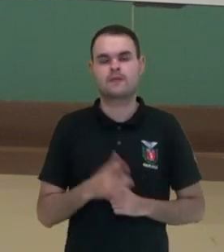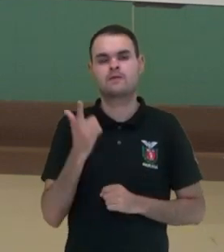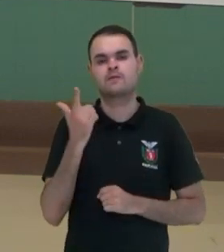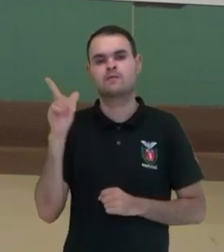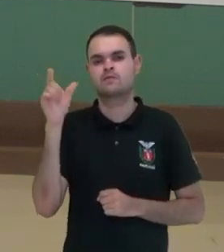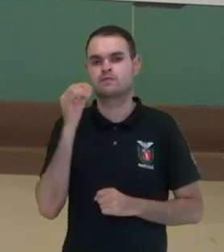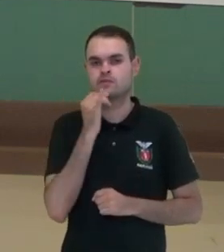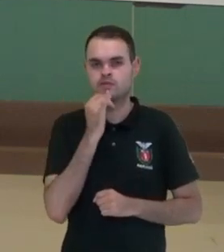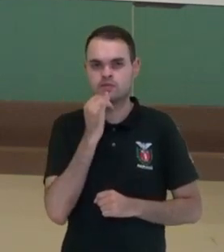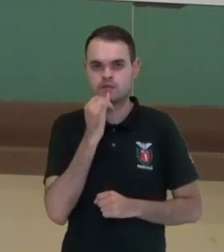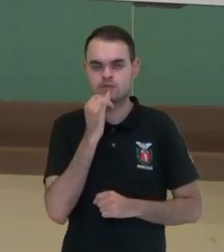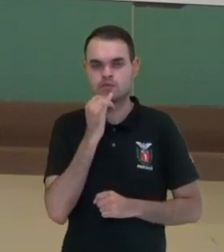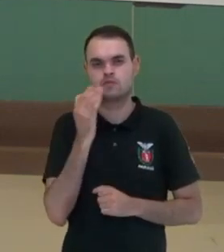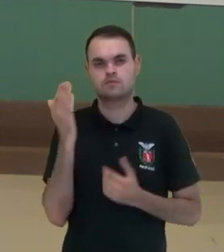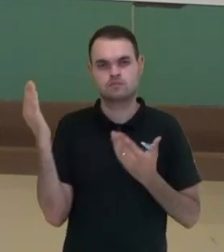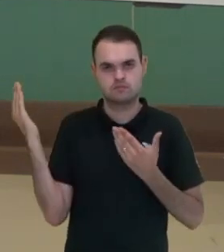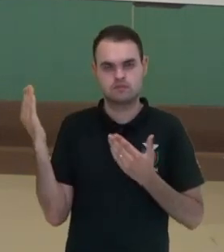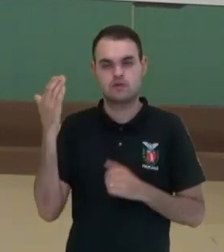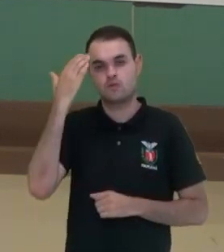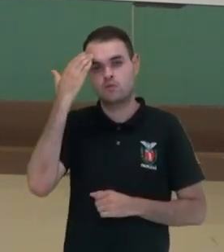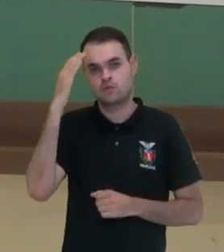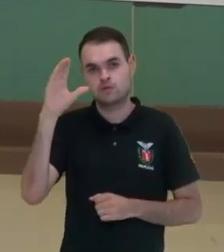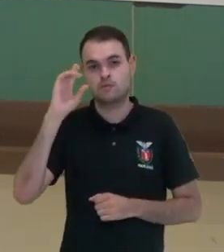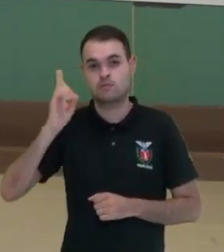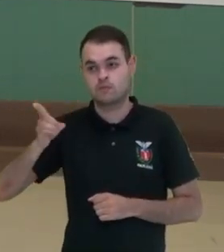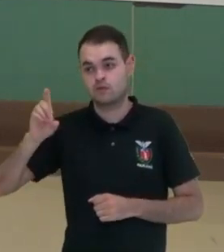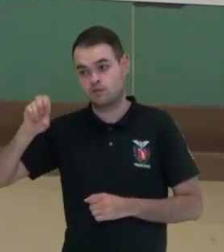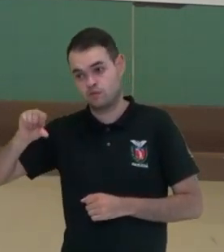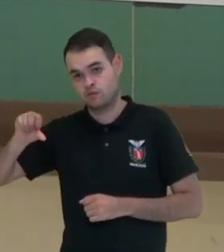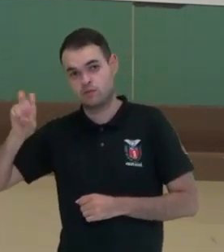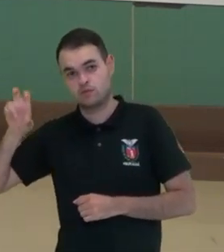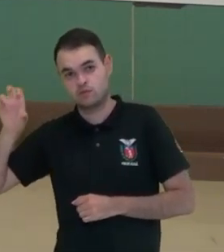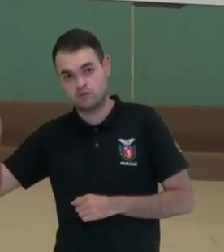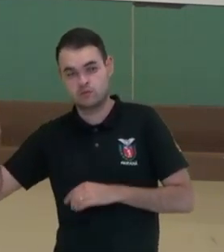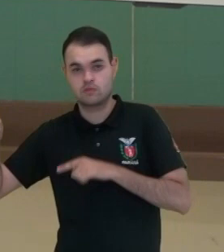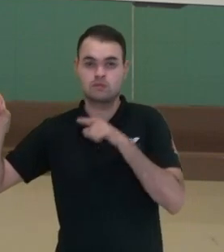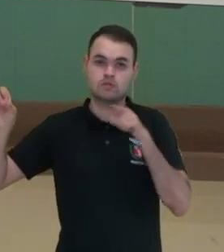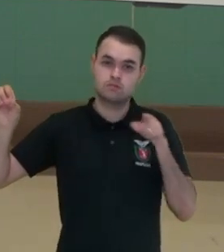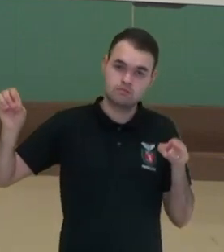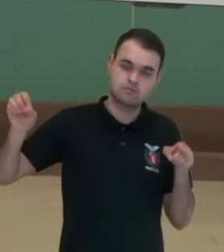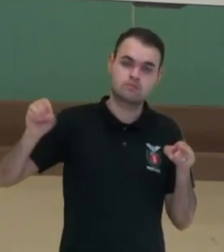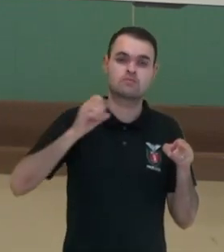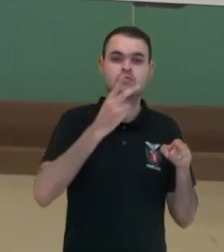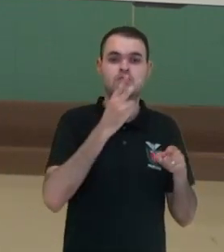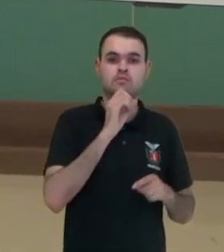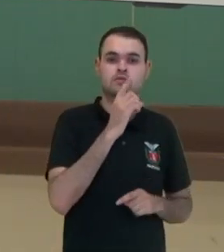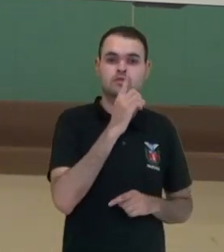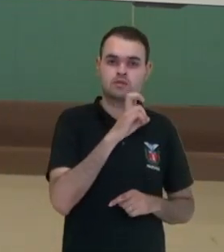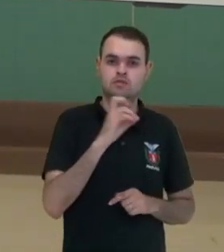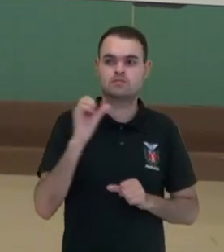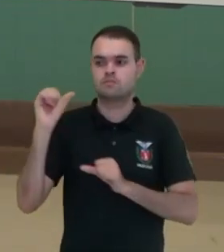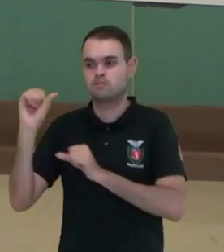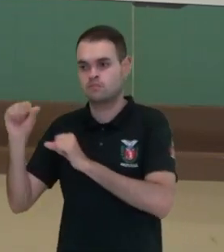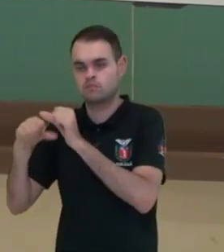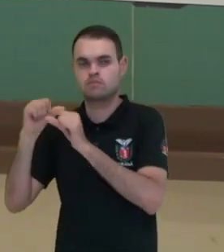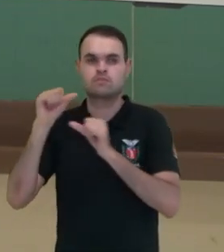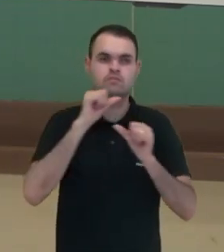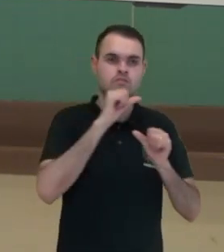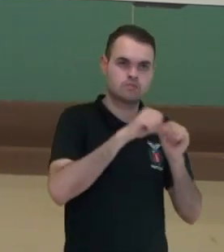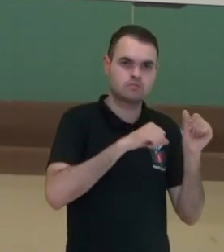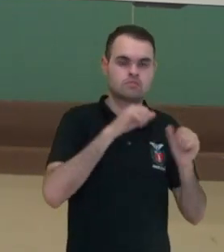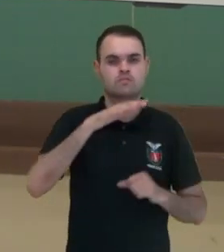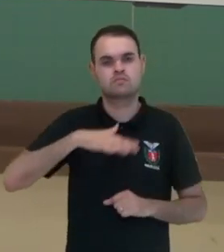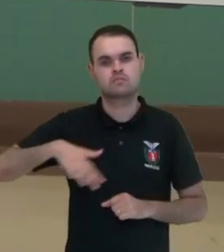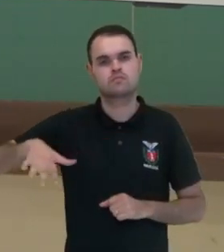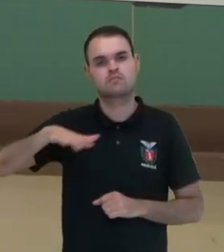vamos ter, como é o caso aqui de Curitiba, 1950 e 2015, transformações que aconteceram